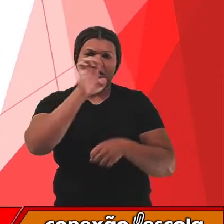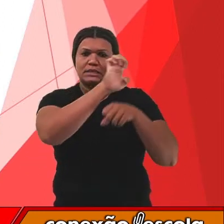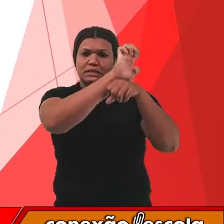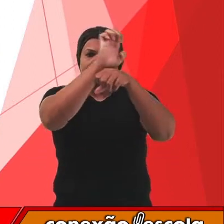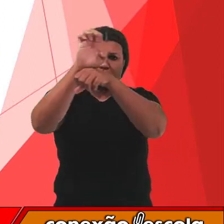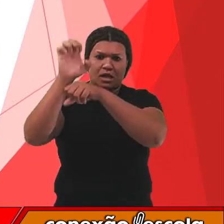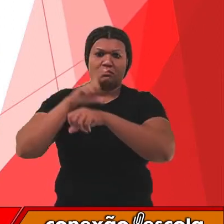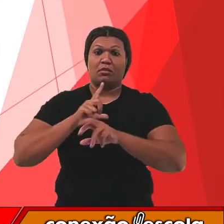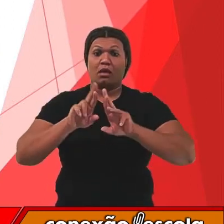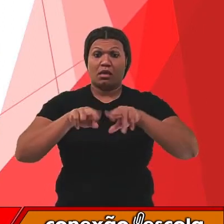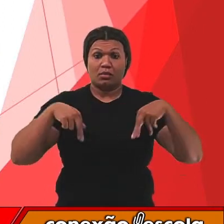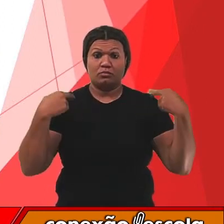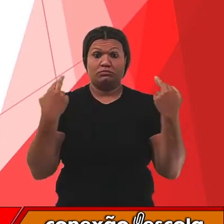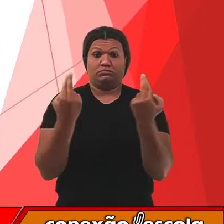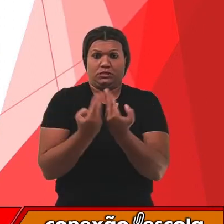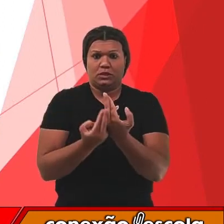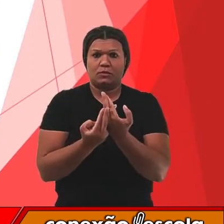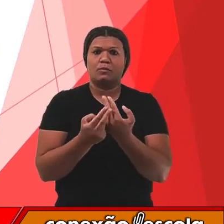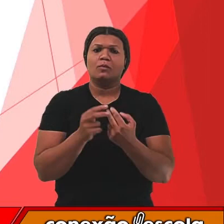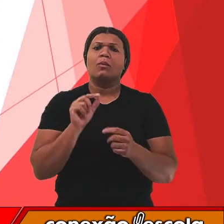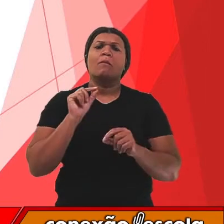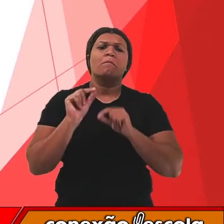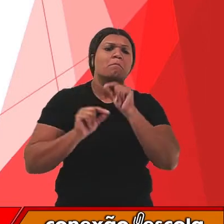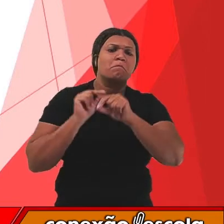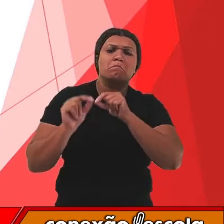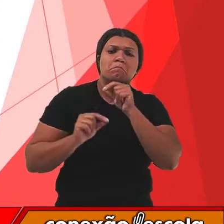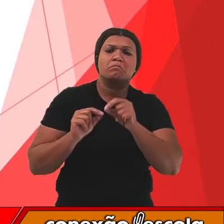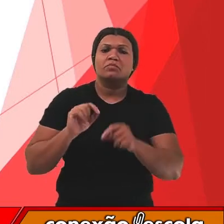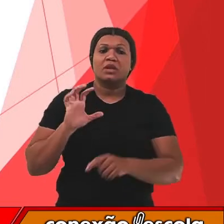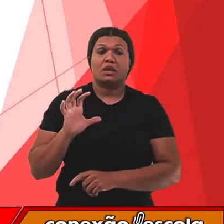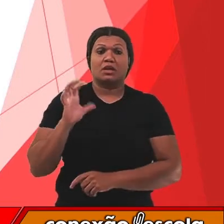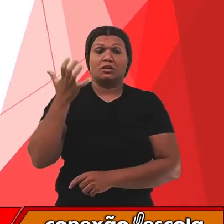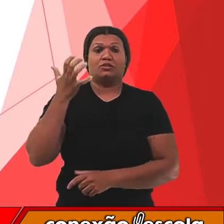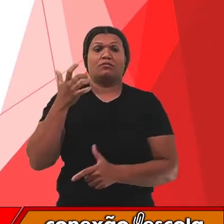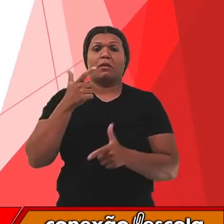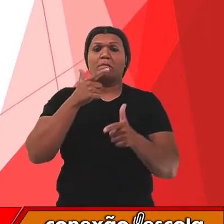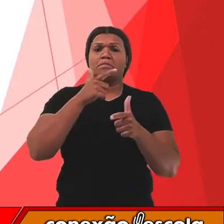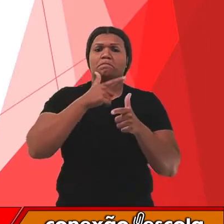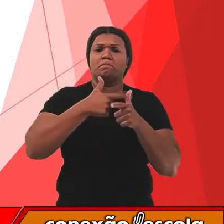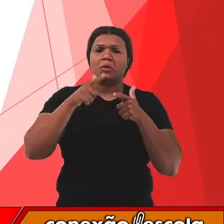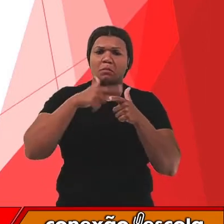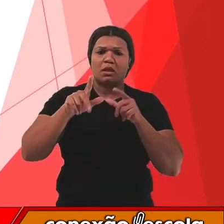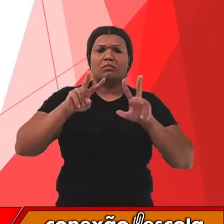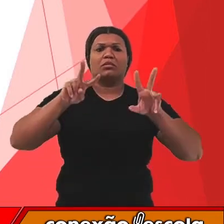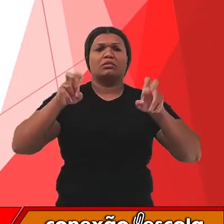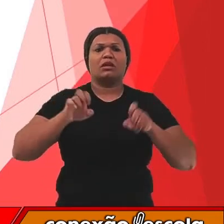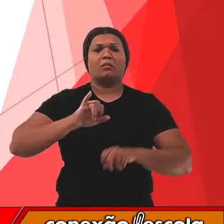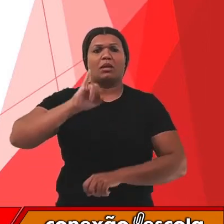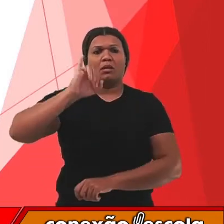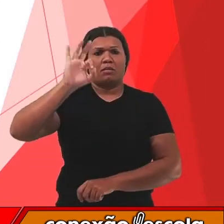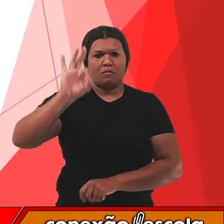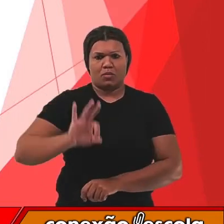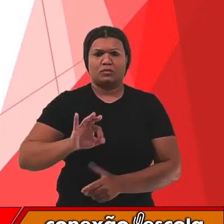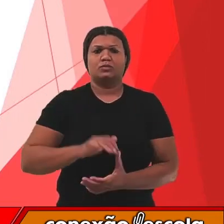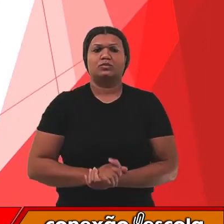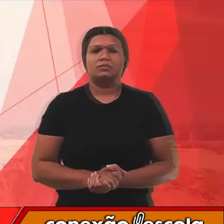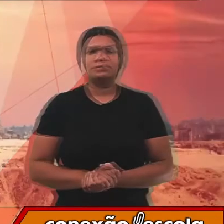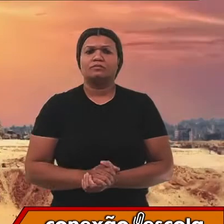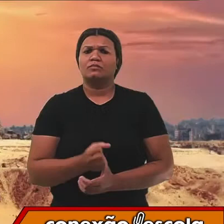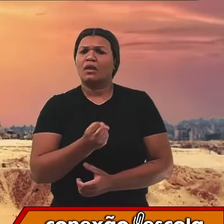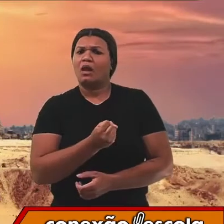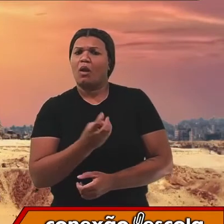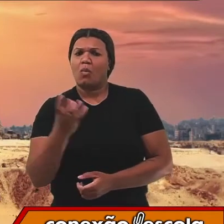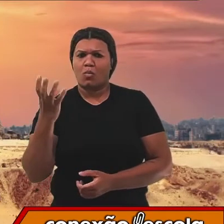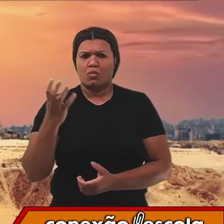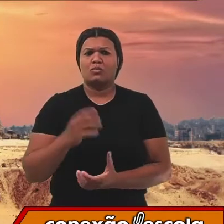assembleia, justamente para decidir sobre a questão dos impostos. Alguns